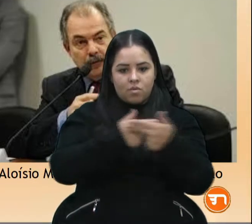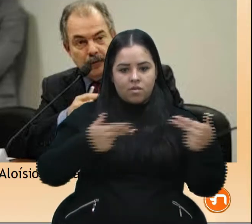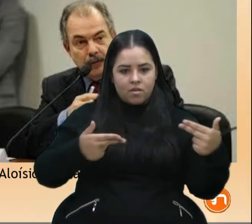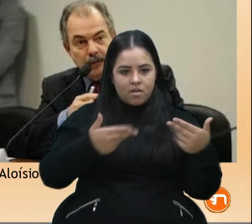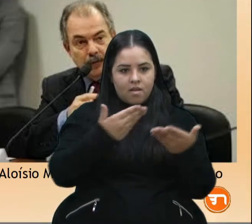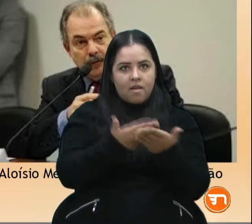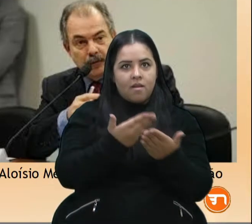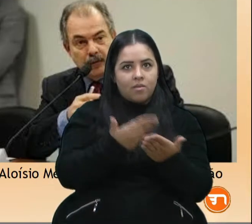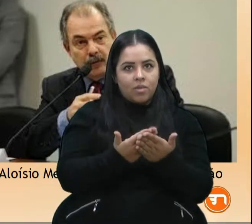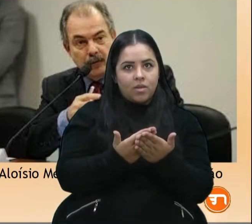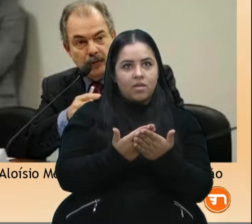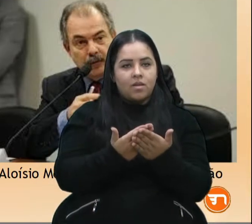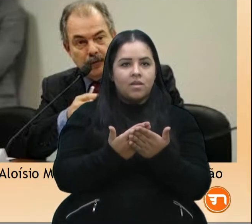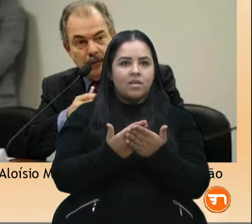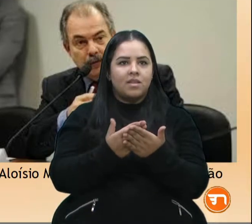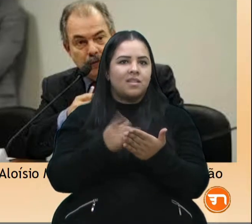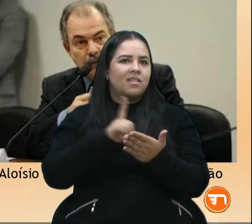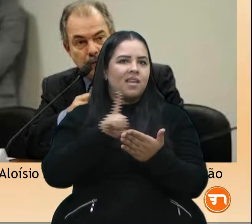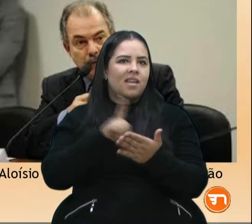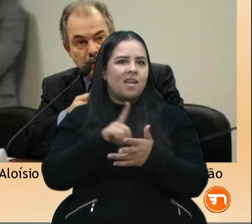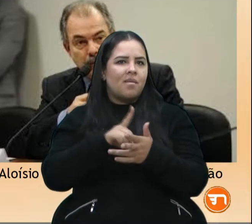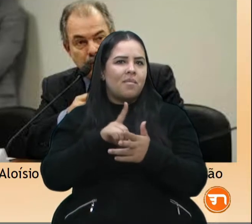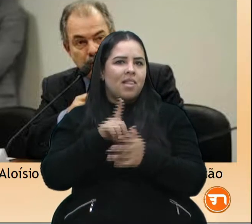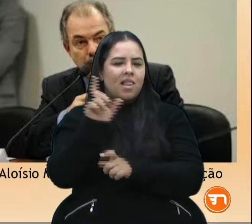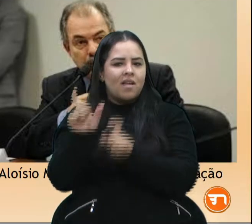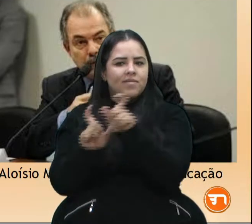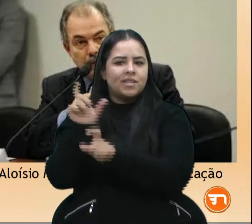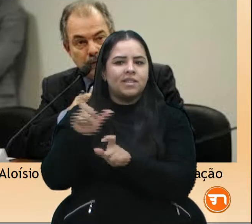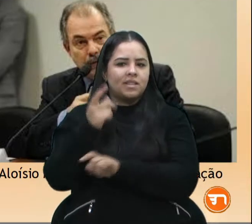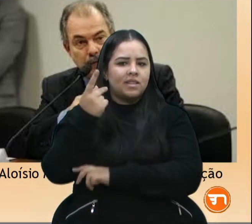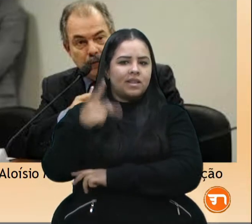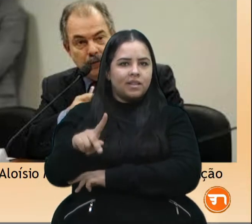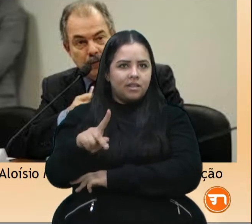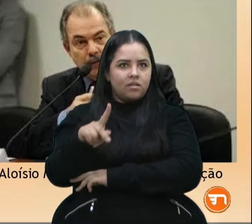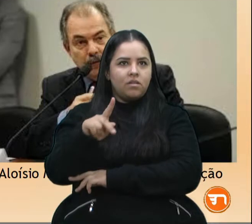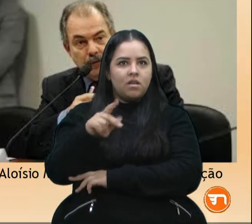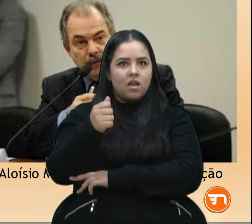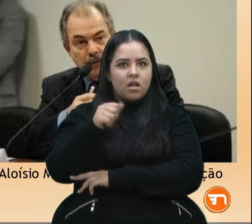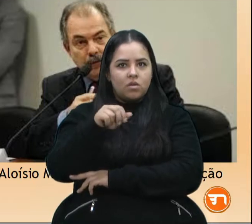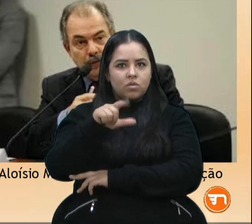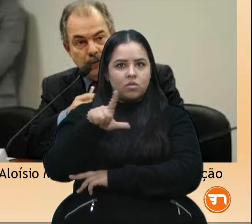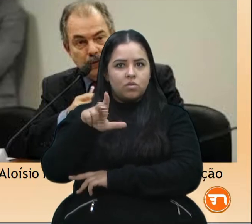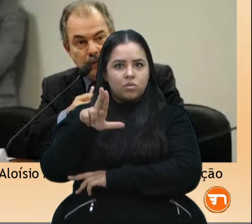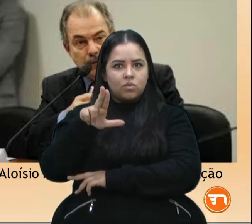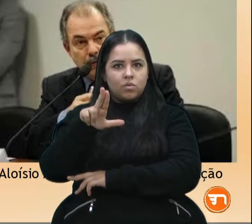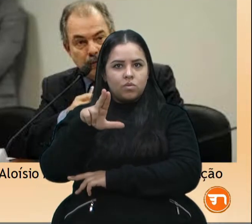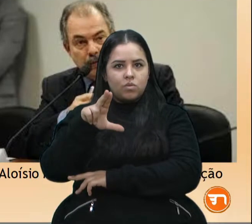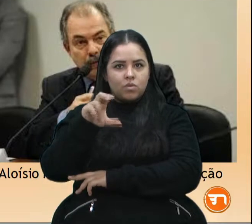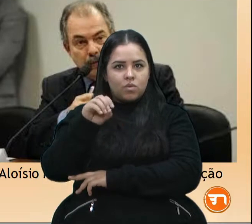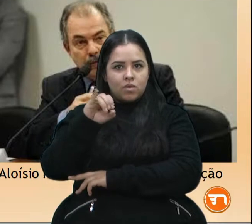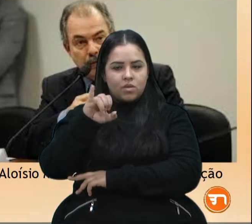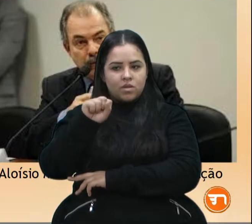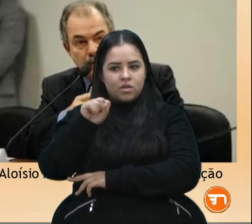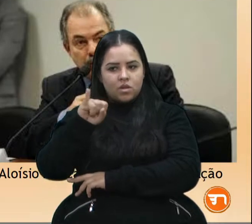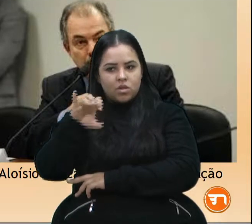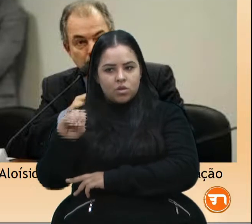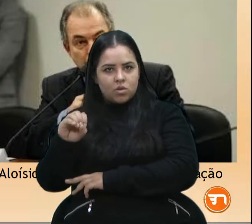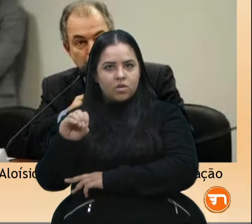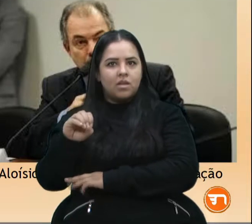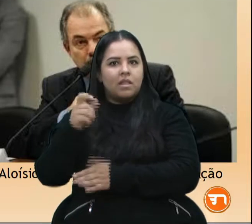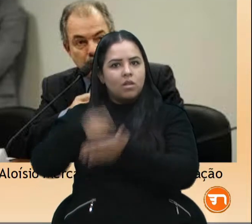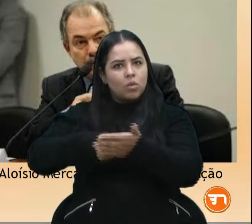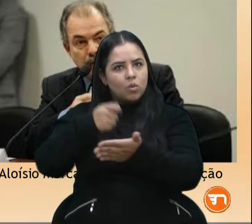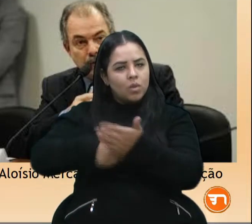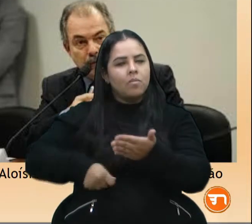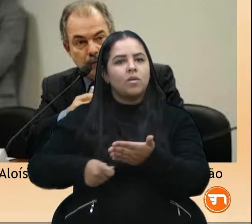incentivo fiscal, fecha aspas. Essas são palavras de Aloysio Mercadante, ex-ministro da Educação, defendendo então o sistema de vouchers.